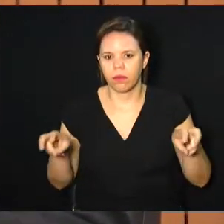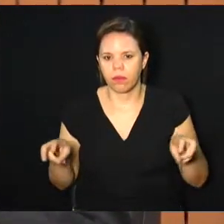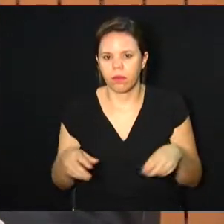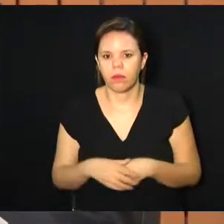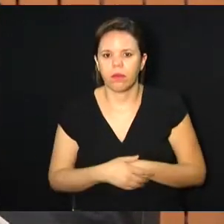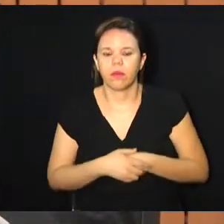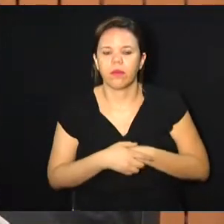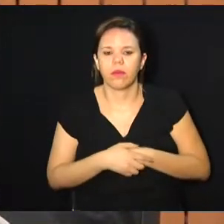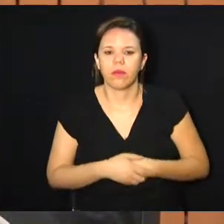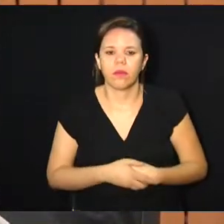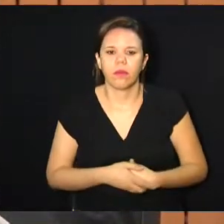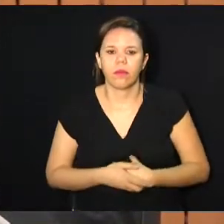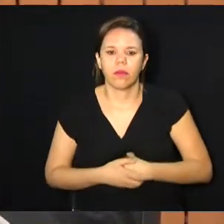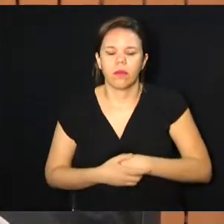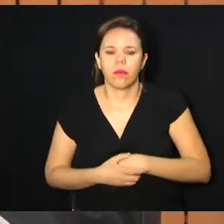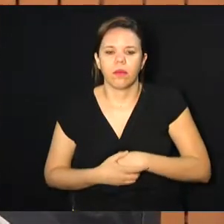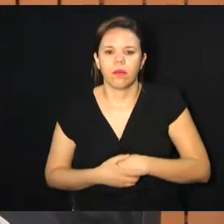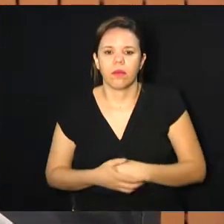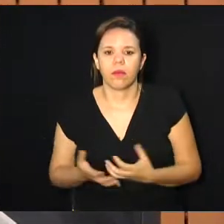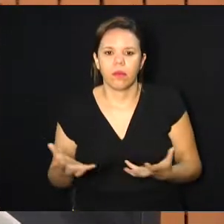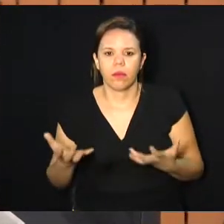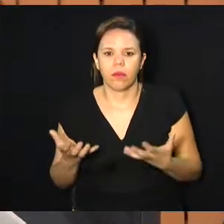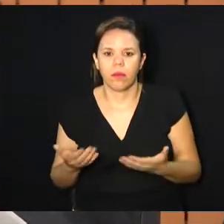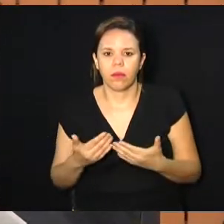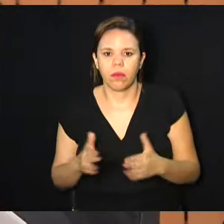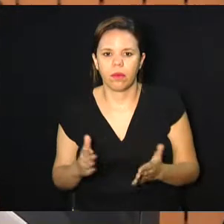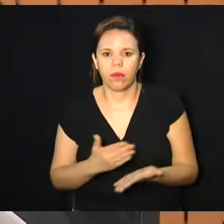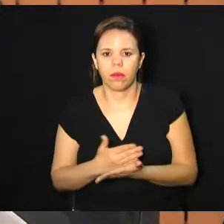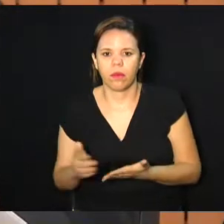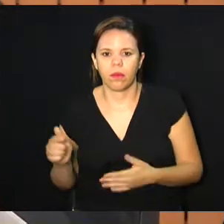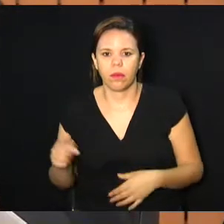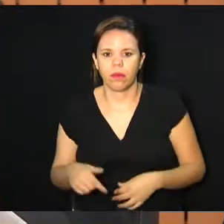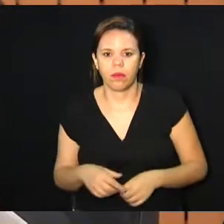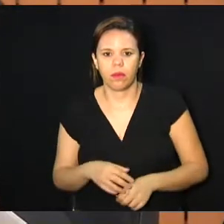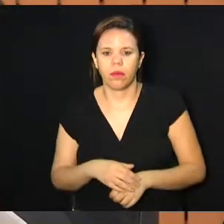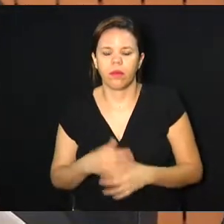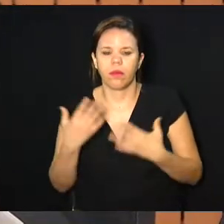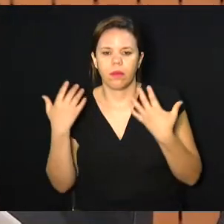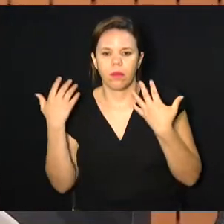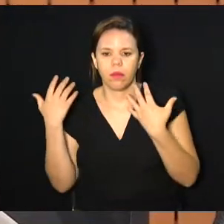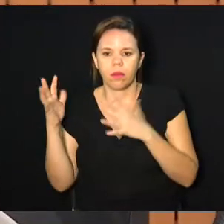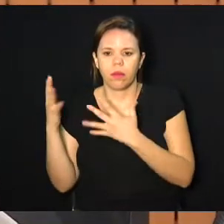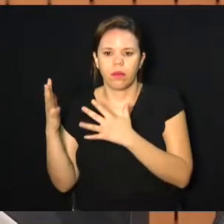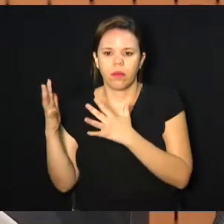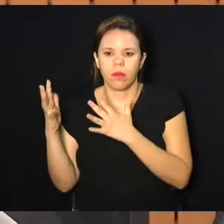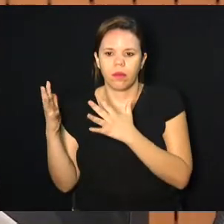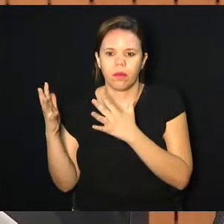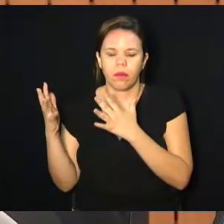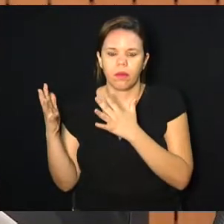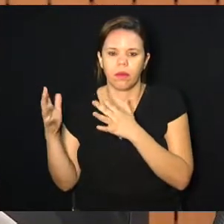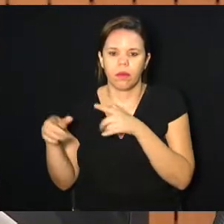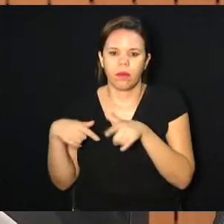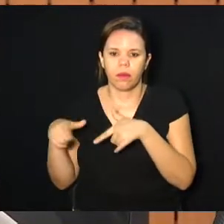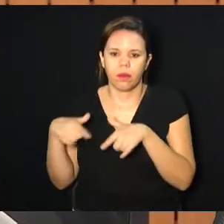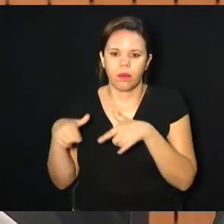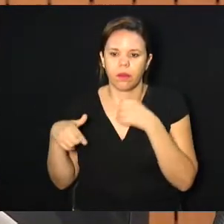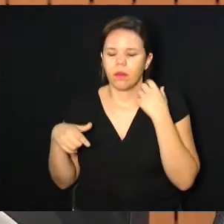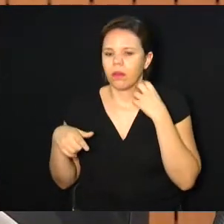mesa. Eu queria, inicialmente, parabenizar o trabalho